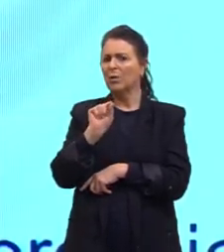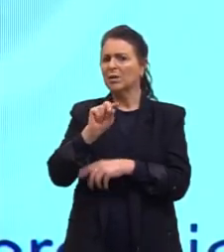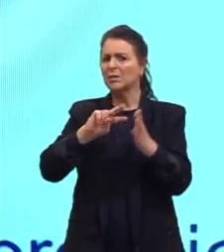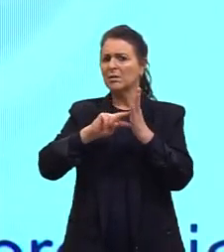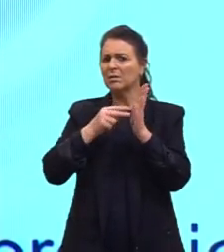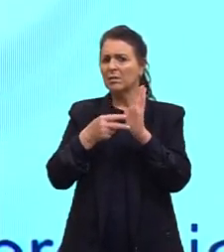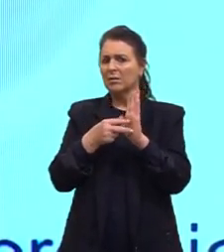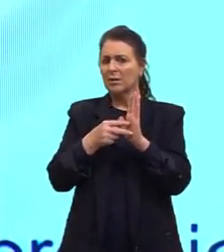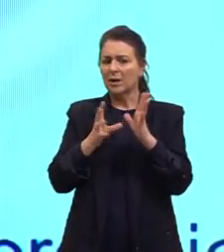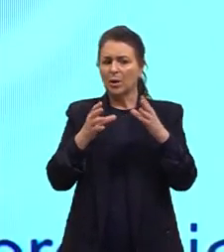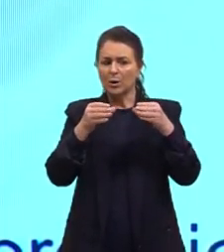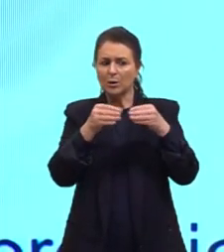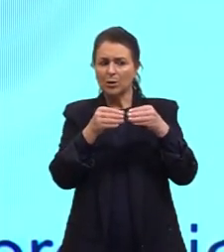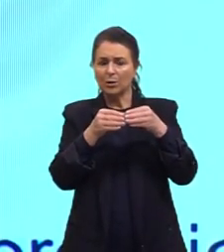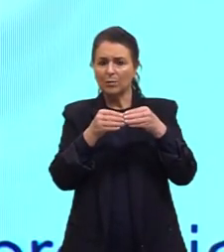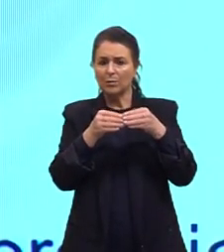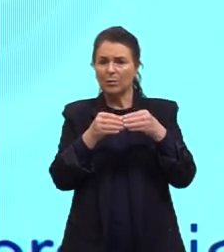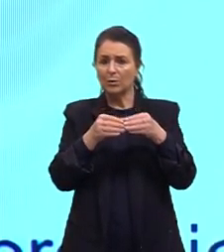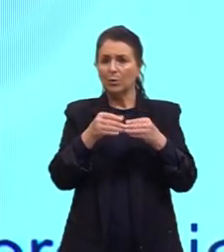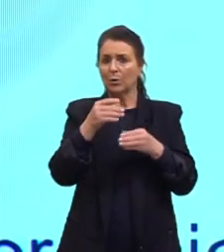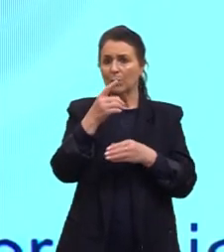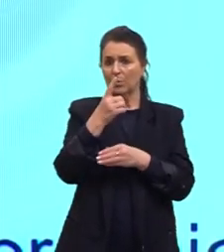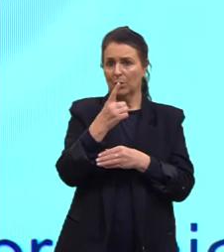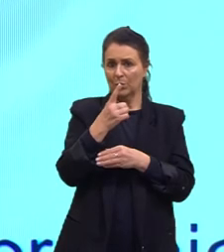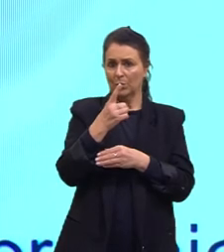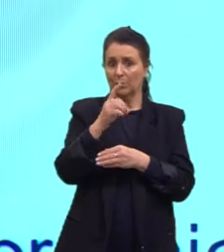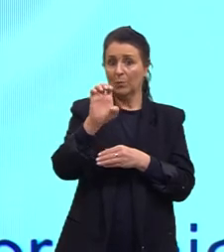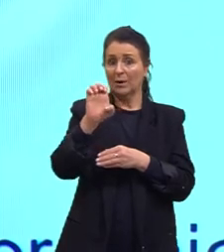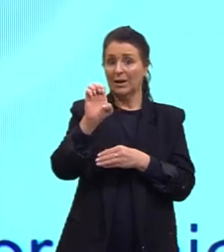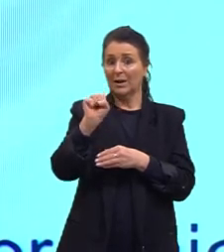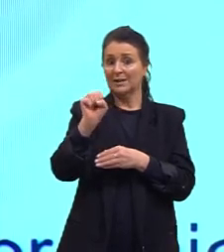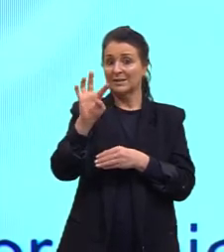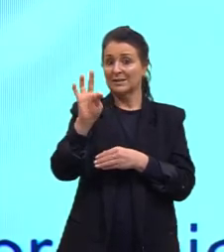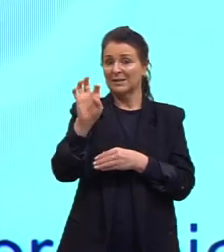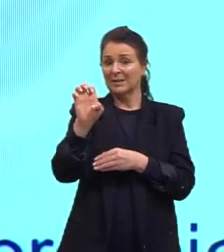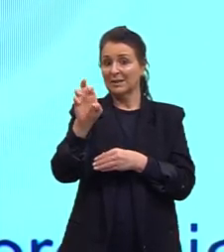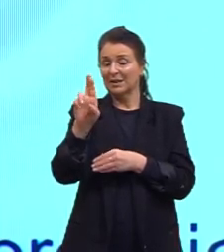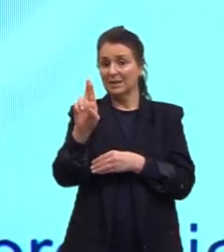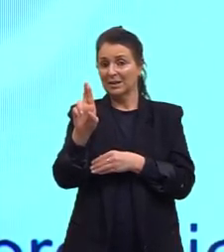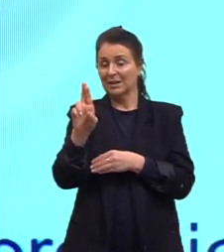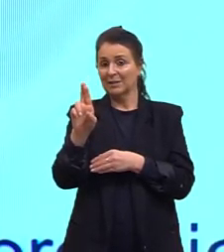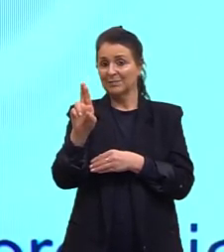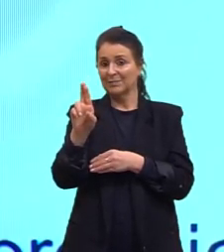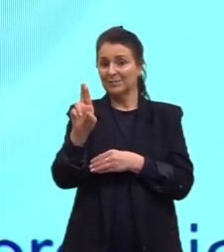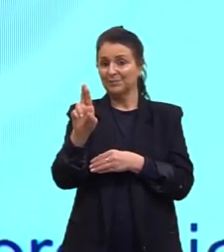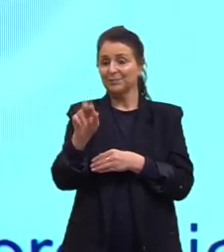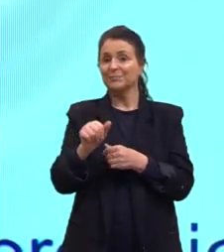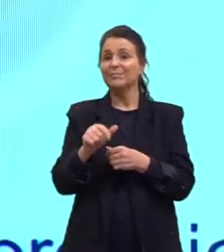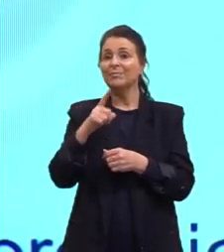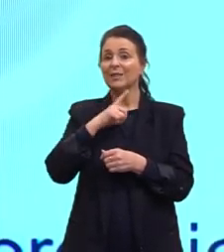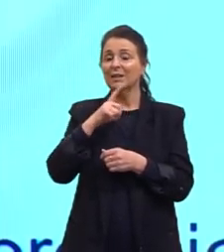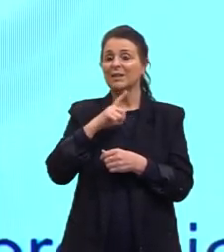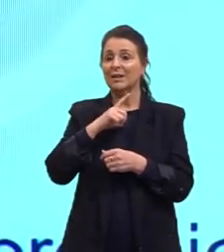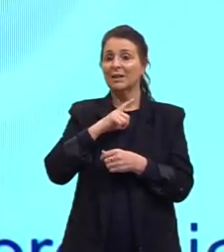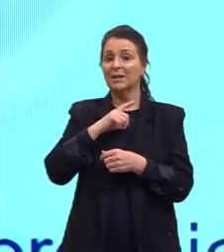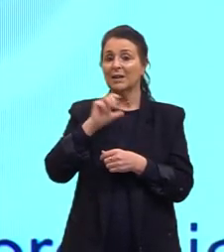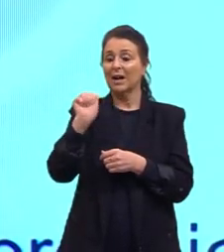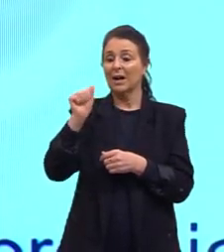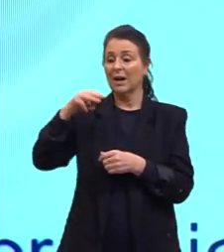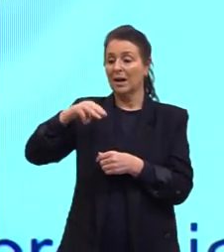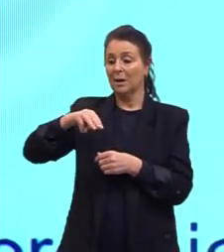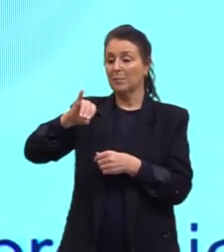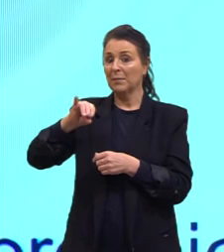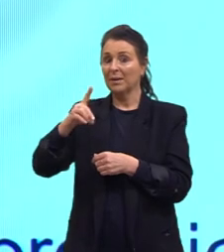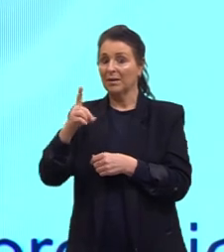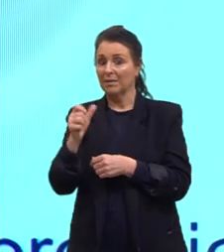grupos Eu tenho um Éster né Aqui é do bloco eu tenho uma amida